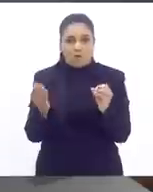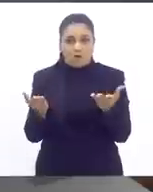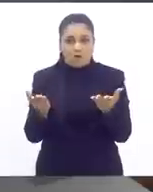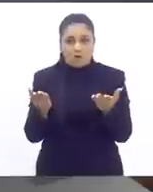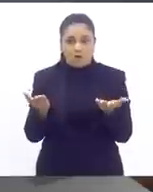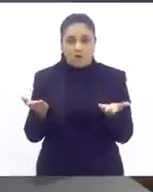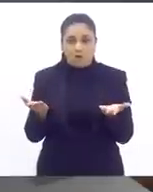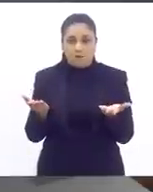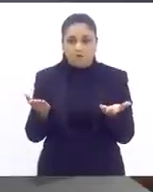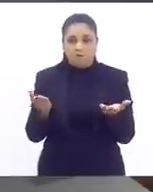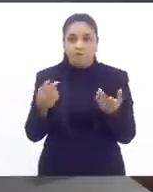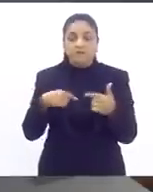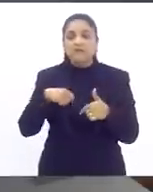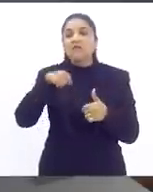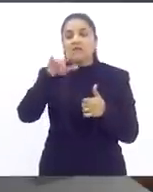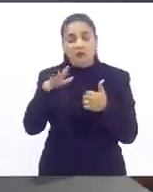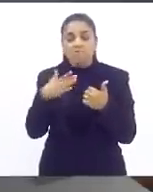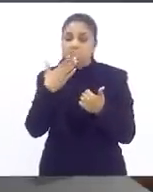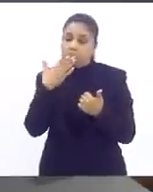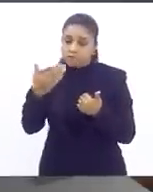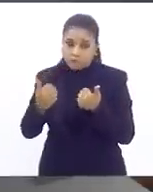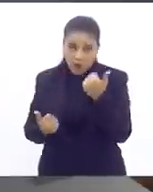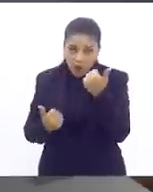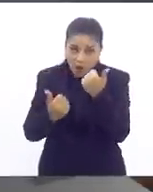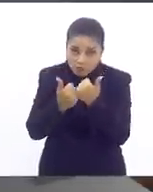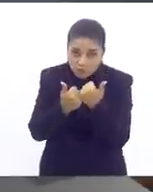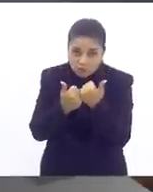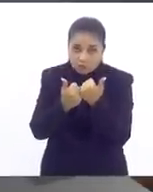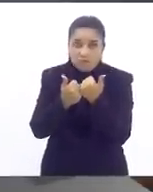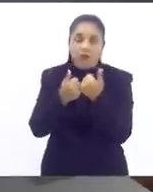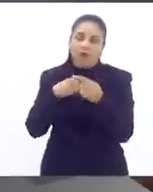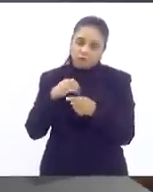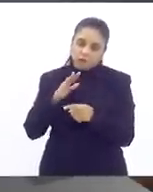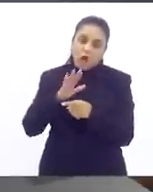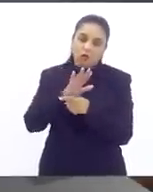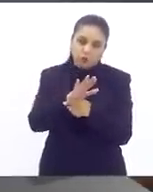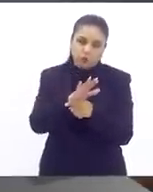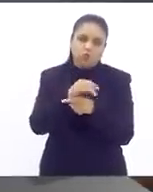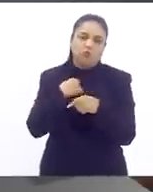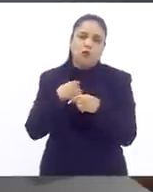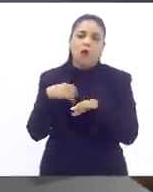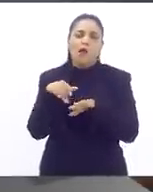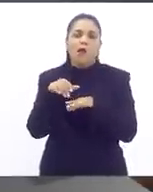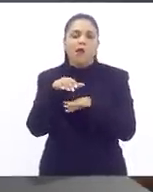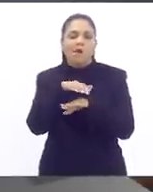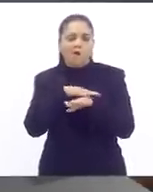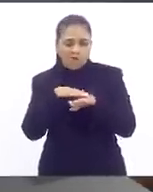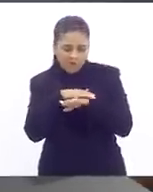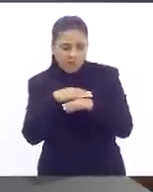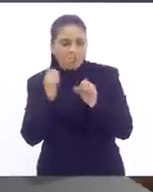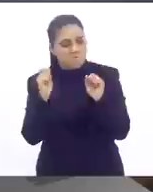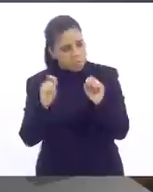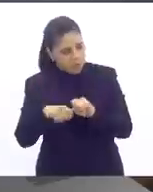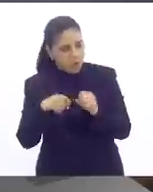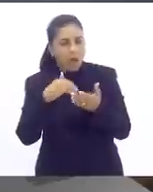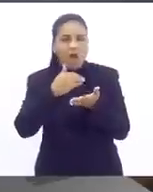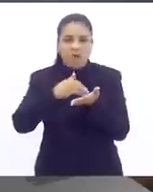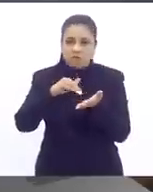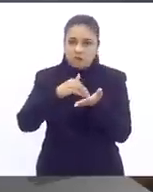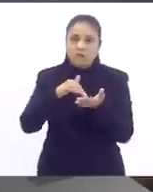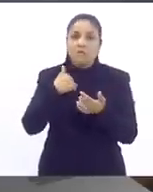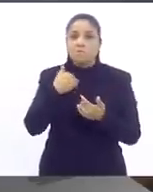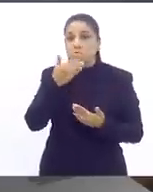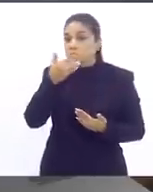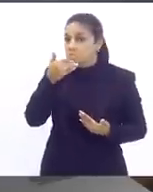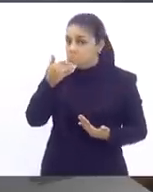auxílio a gente está auxiliando a gente pode tomar frente e falar com a secretarias Como eu havia dito anteriormente quem nos